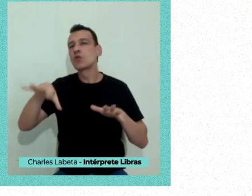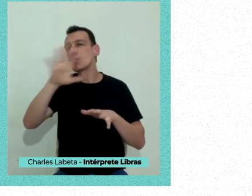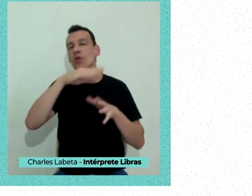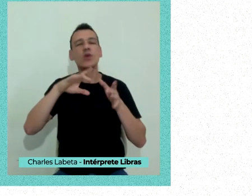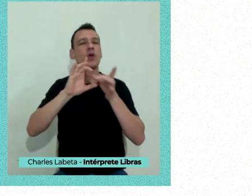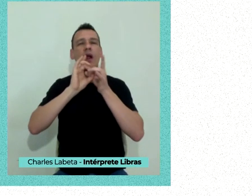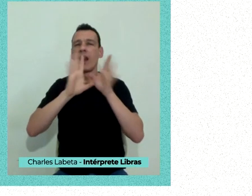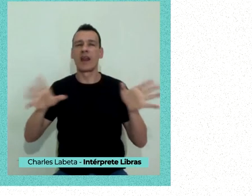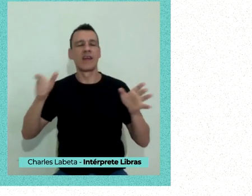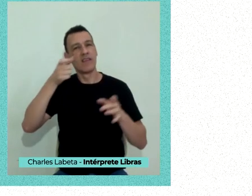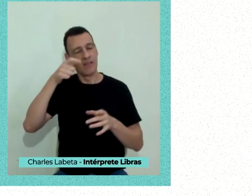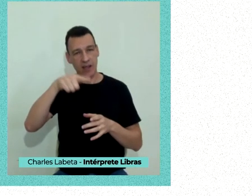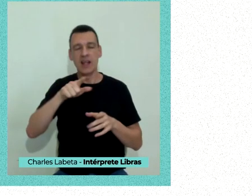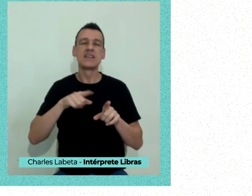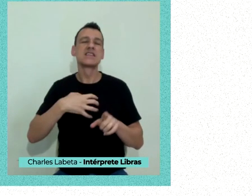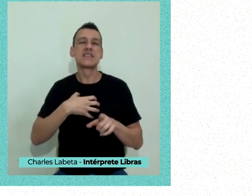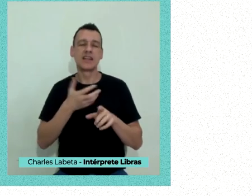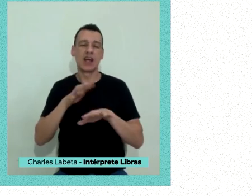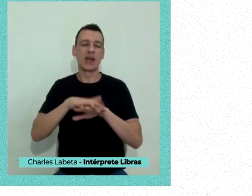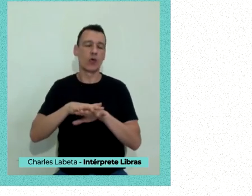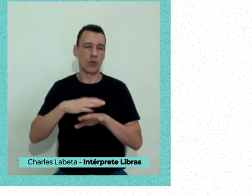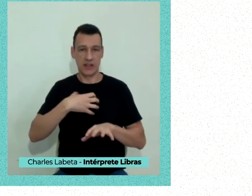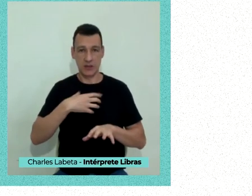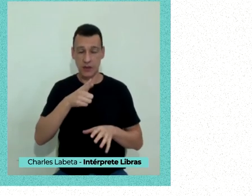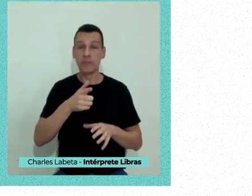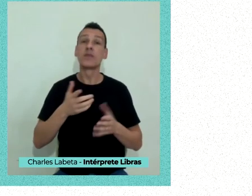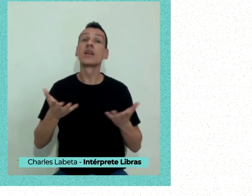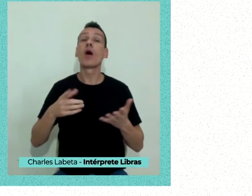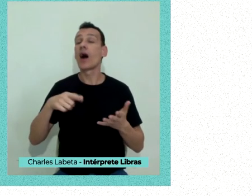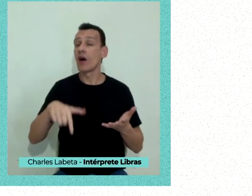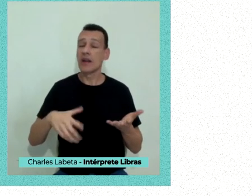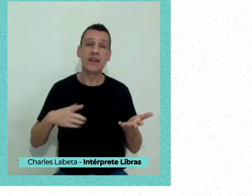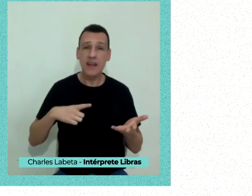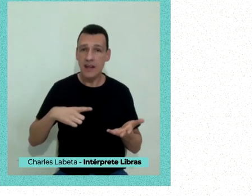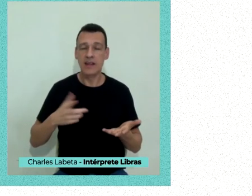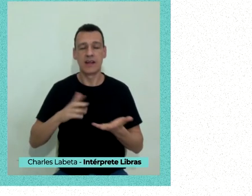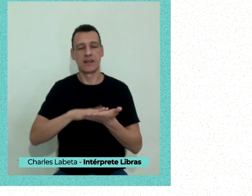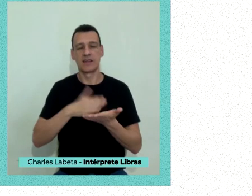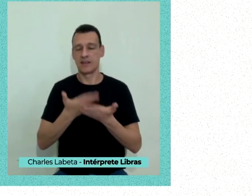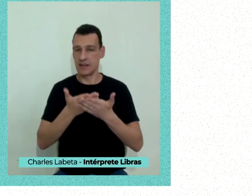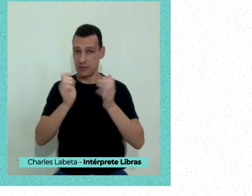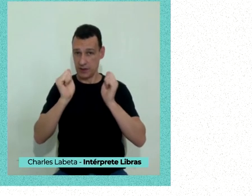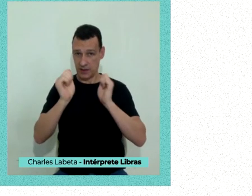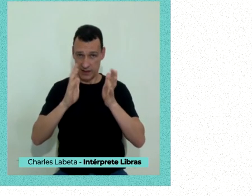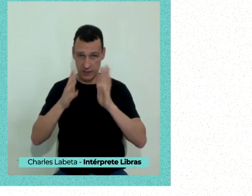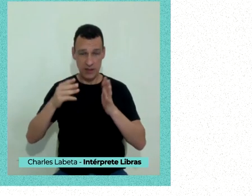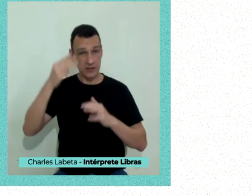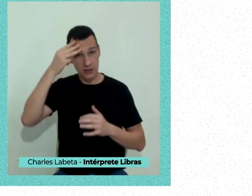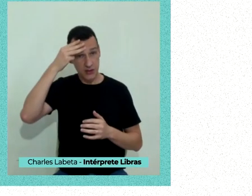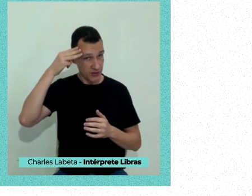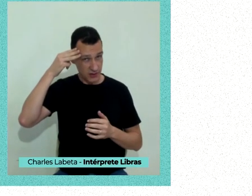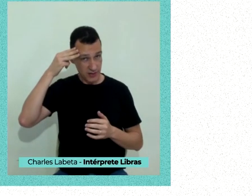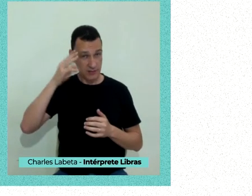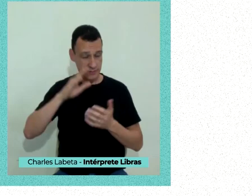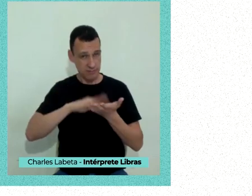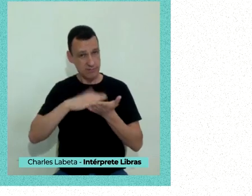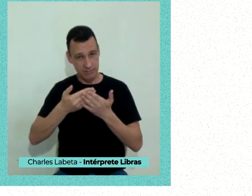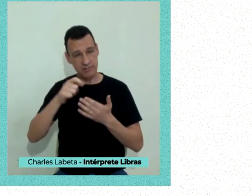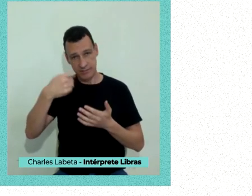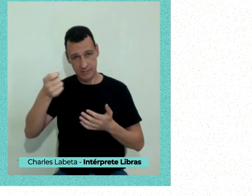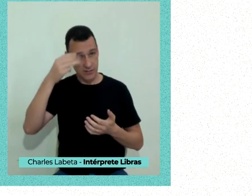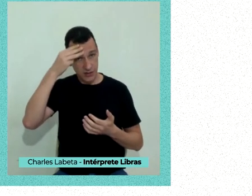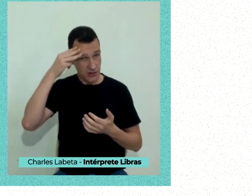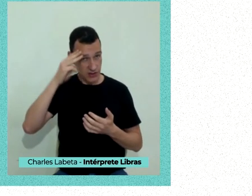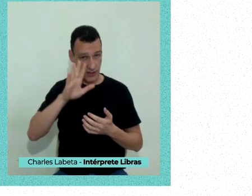sintam incluídos, esta conversa conta com o intérprete de Libras Charles Labeta e com serviço